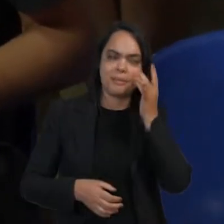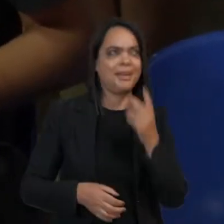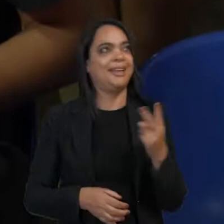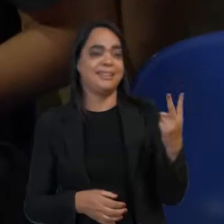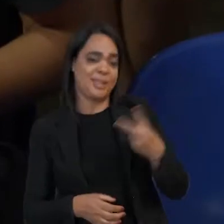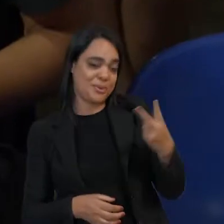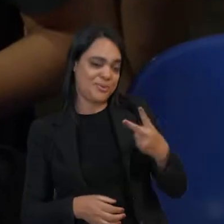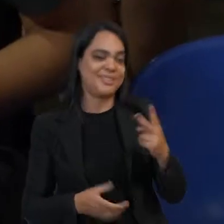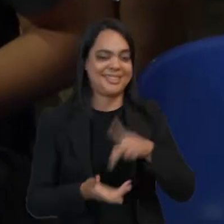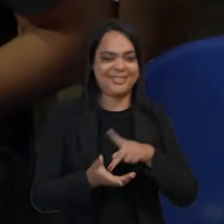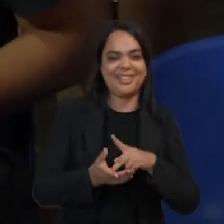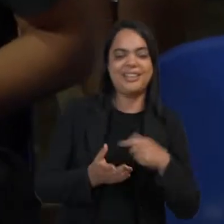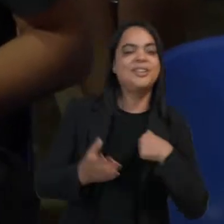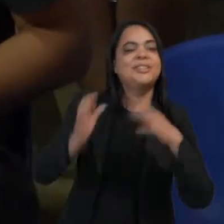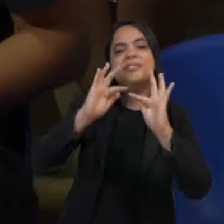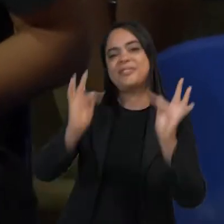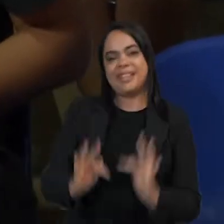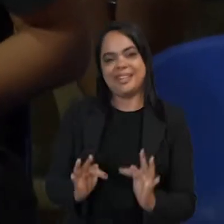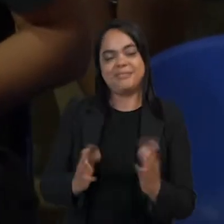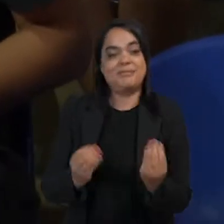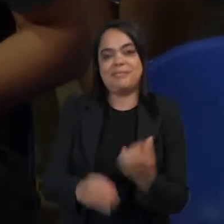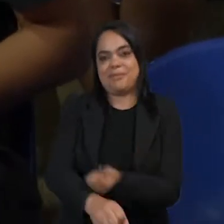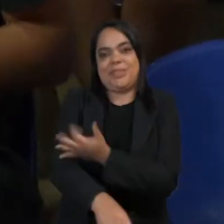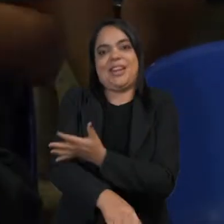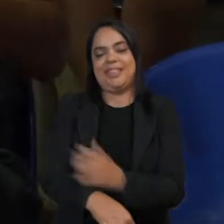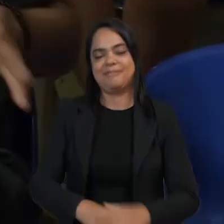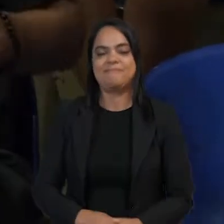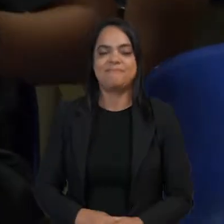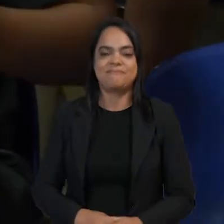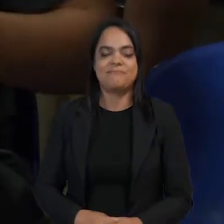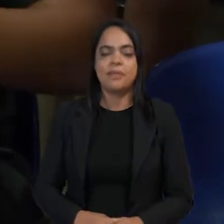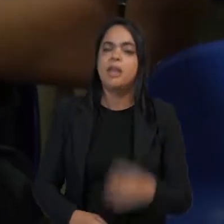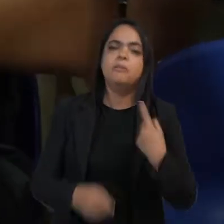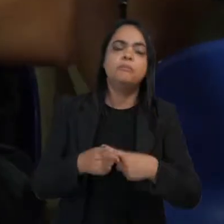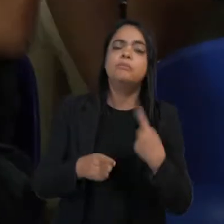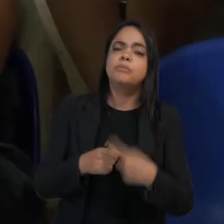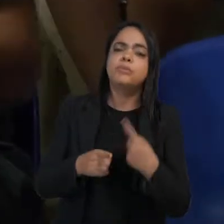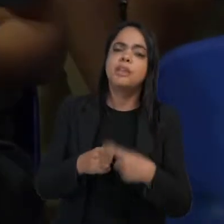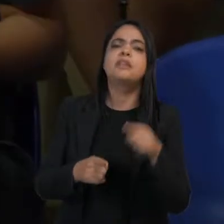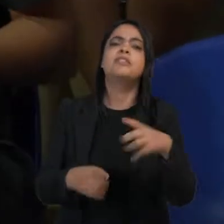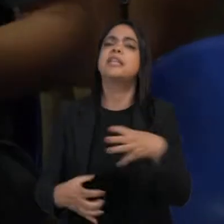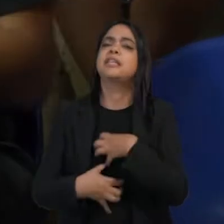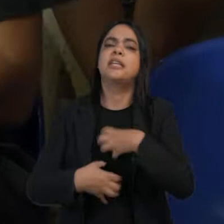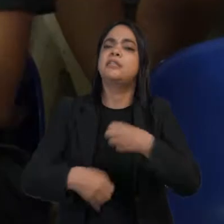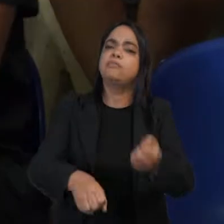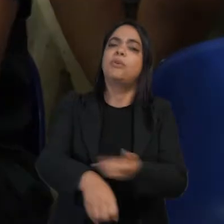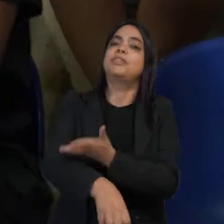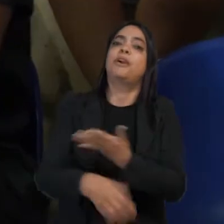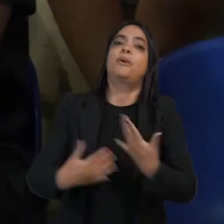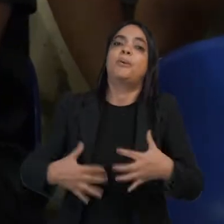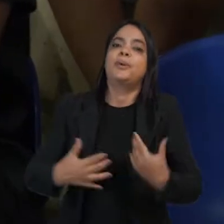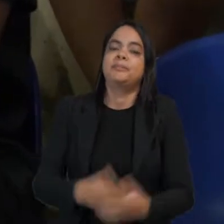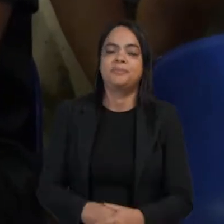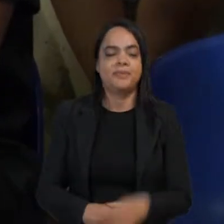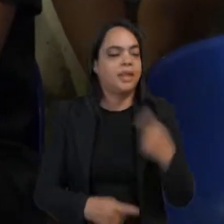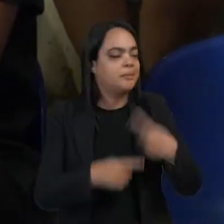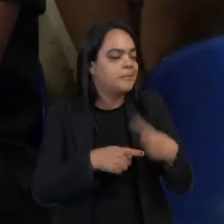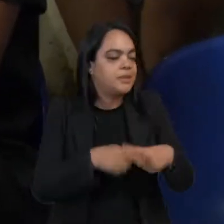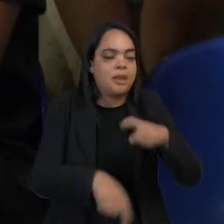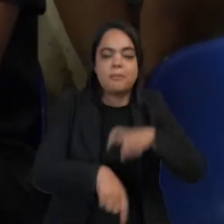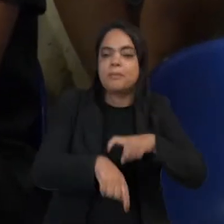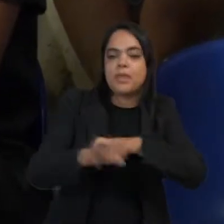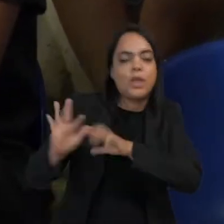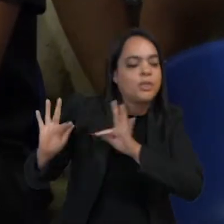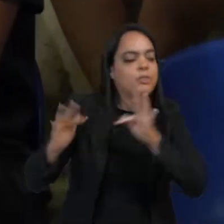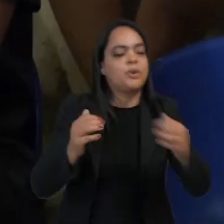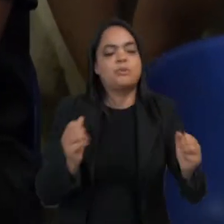minha segunda, né? Eu tô muito feliz de estar aqui, tá super emocionante. E por que que esse momento te causa tanta emoção? É porque eu acho que é um momento